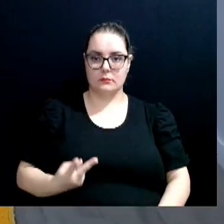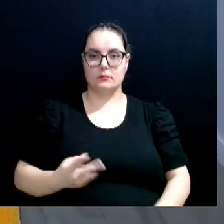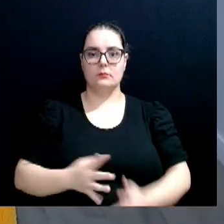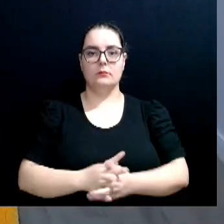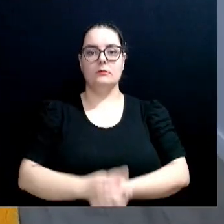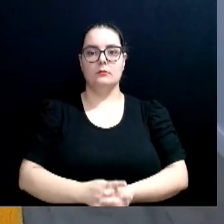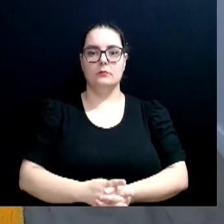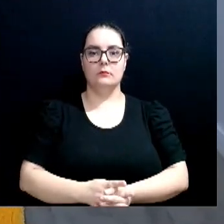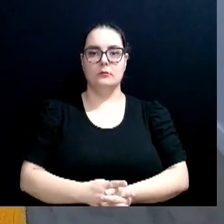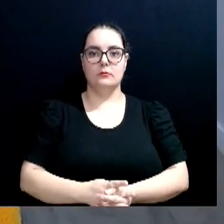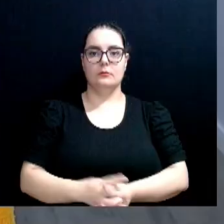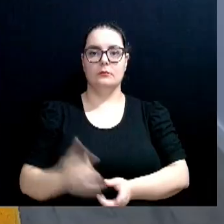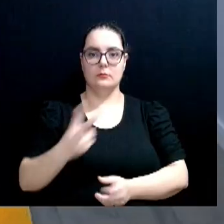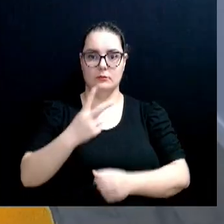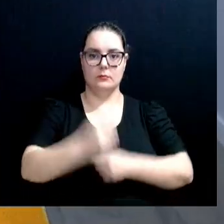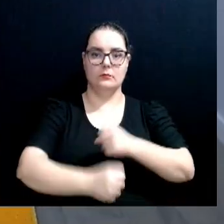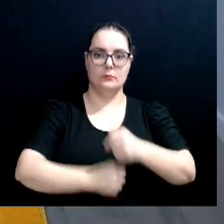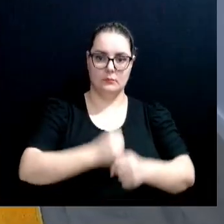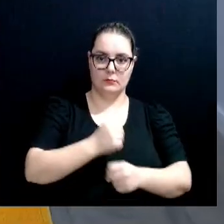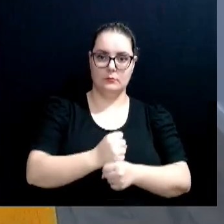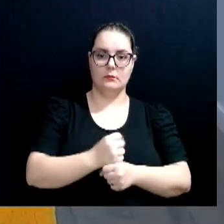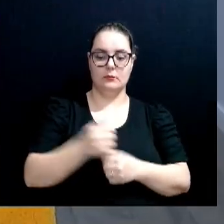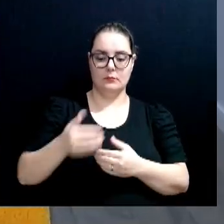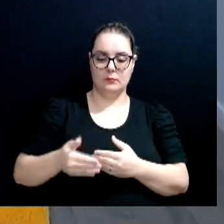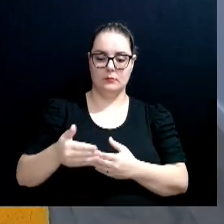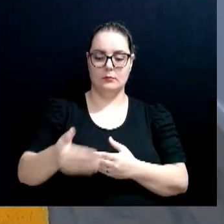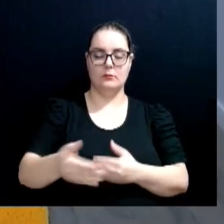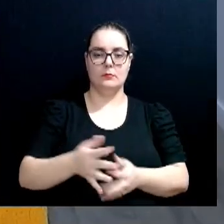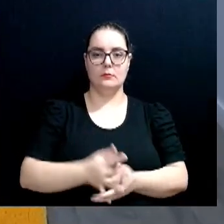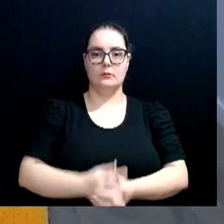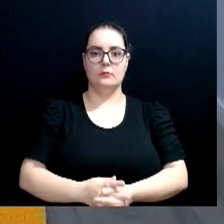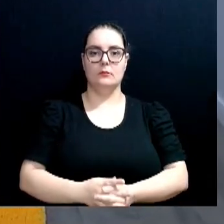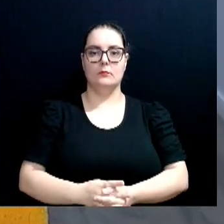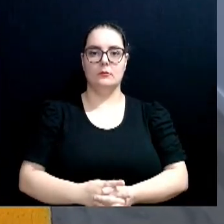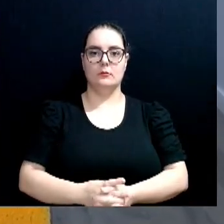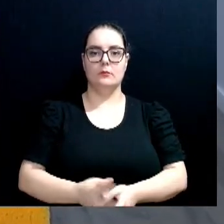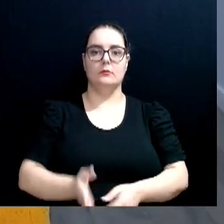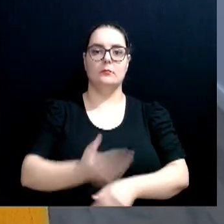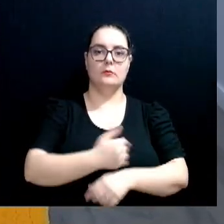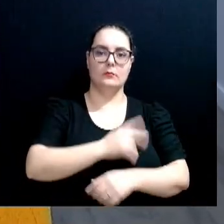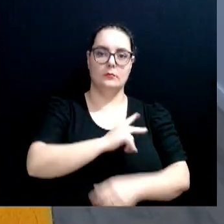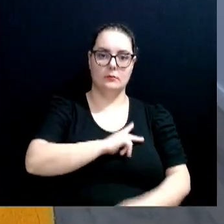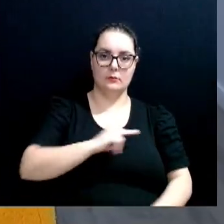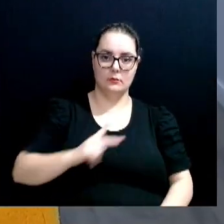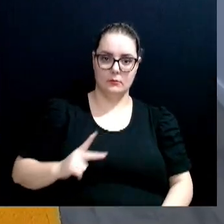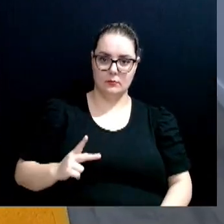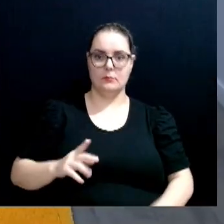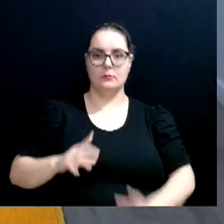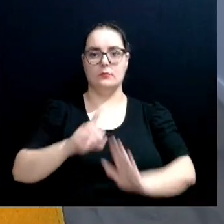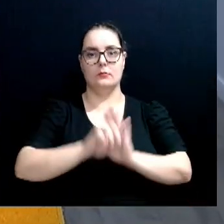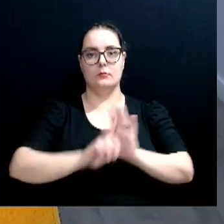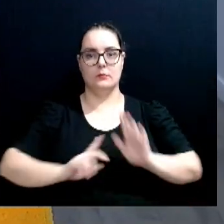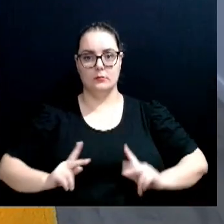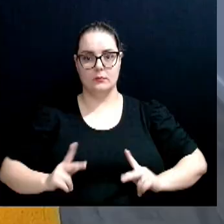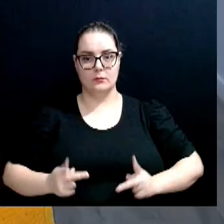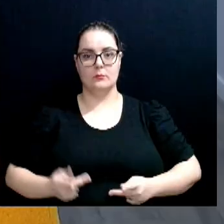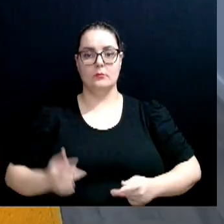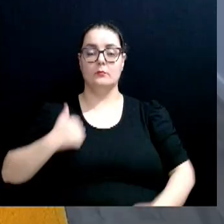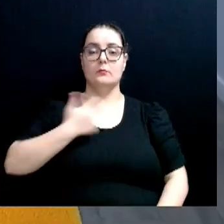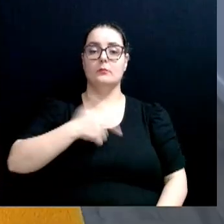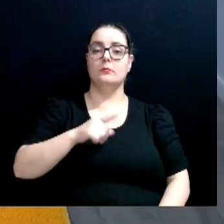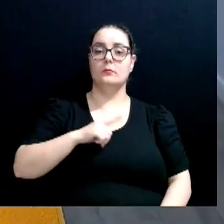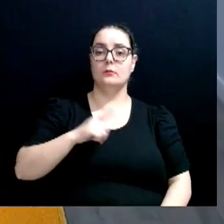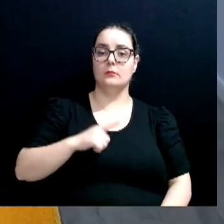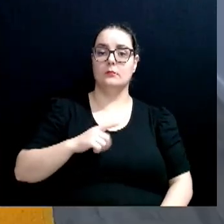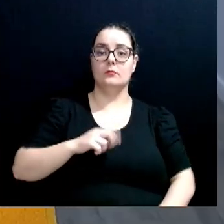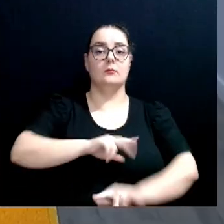segundo ano, né, consecutivo, mas anteriormente presidia a Comissão de Direitos Humanos, então a gente está tendo inúmeros